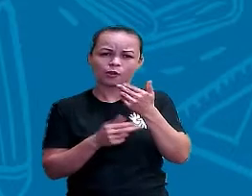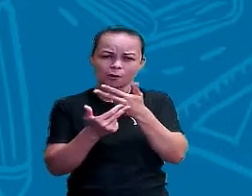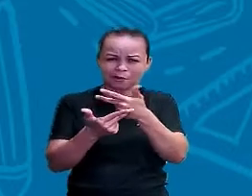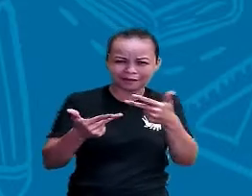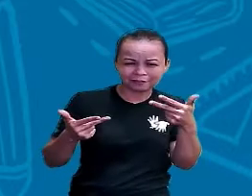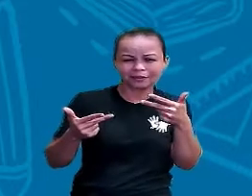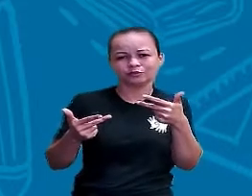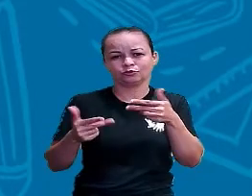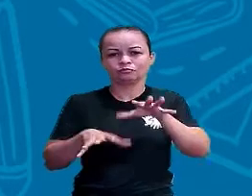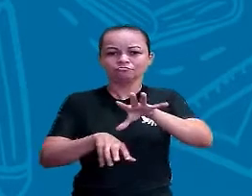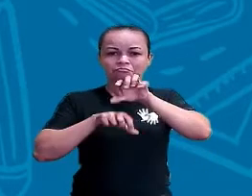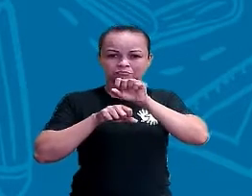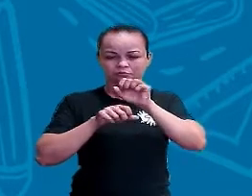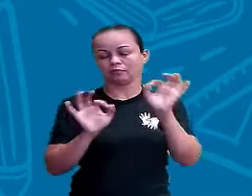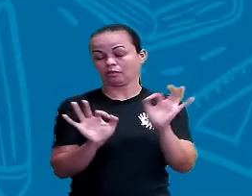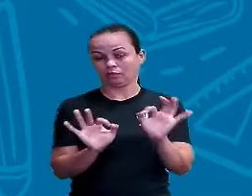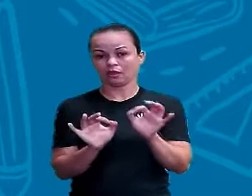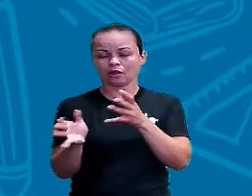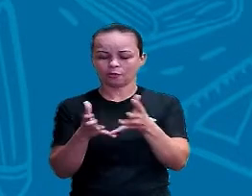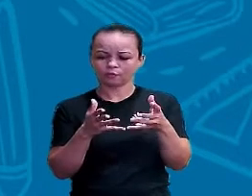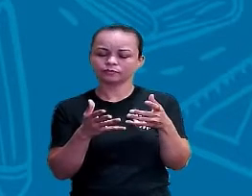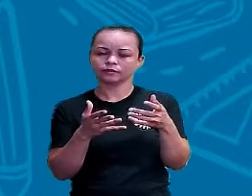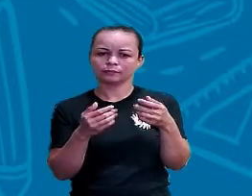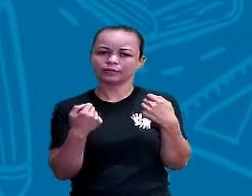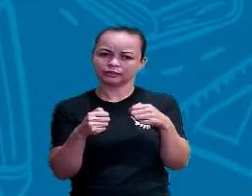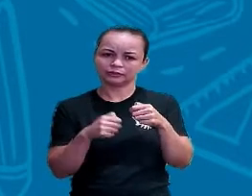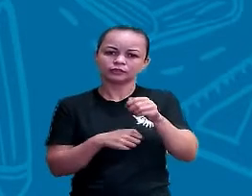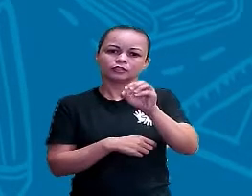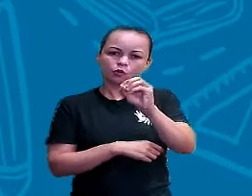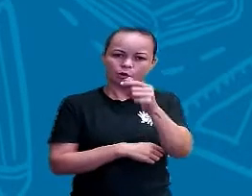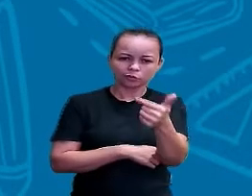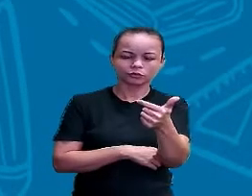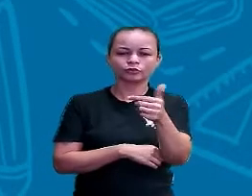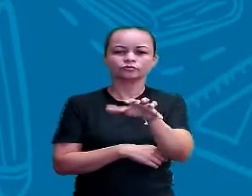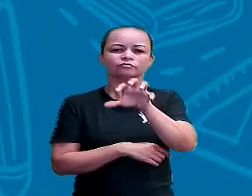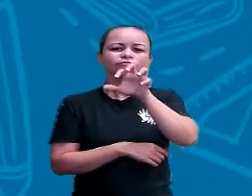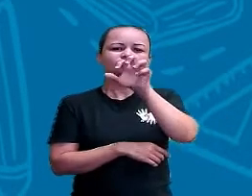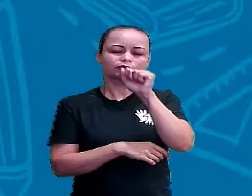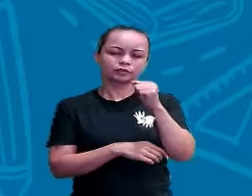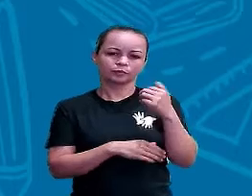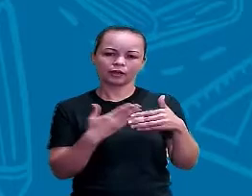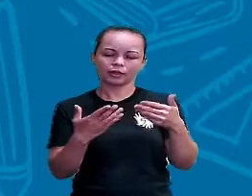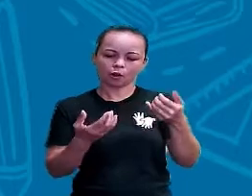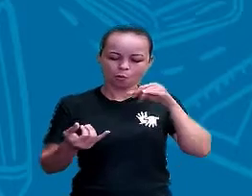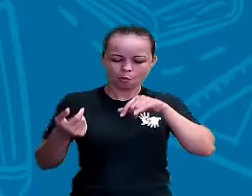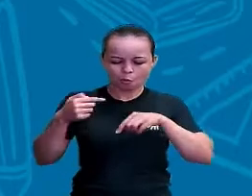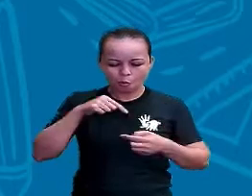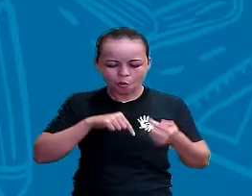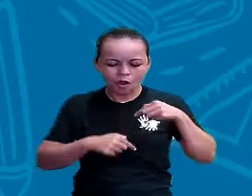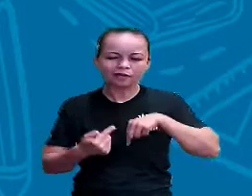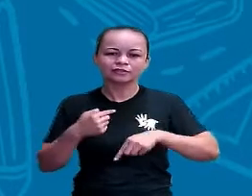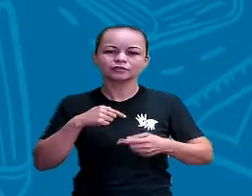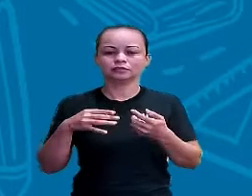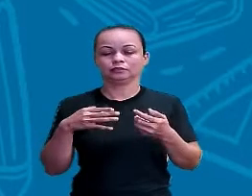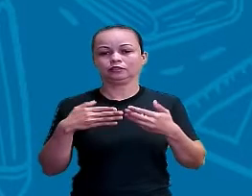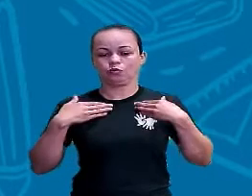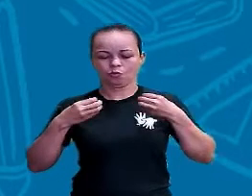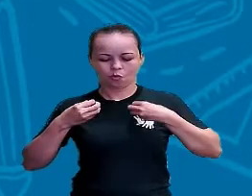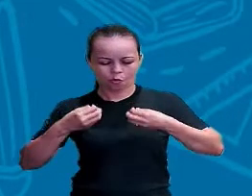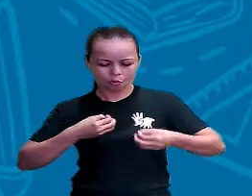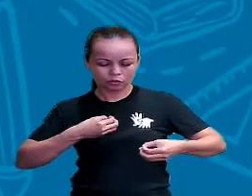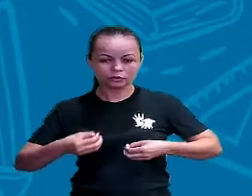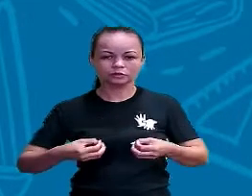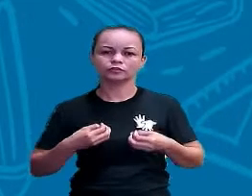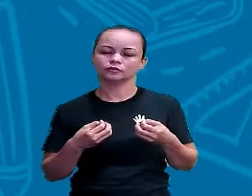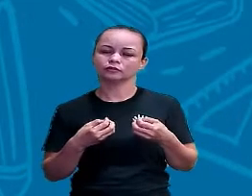verdade, A gente precisa de oxigênio, tá certo? Para que essa produção de energia pelo nosso organismo seja consistente,